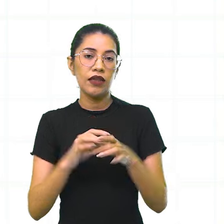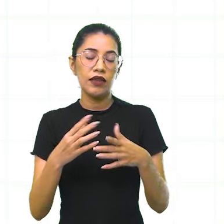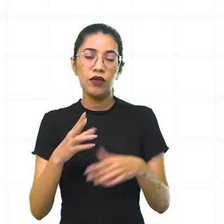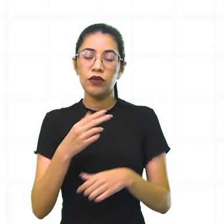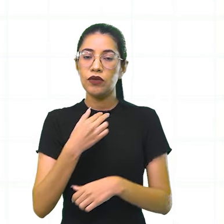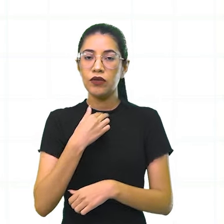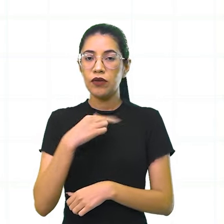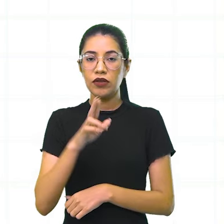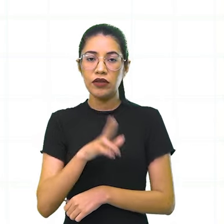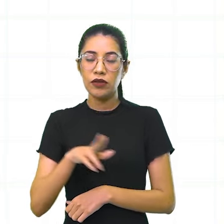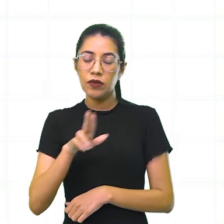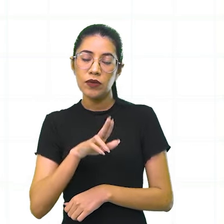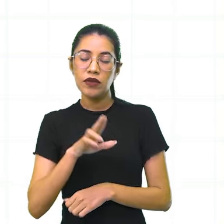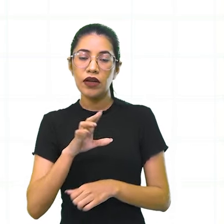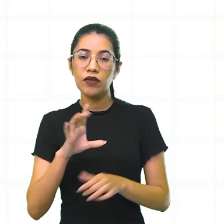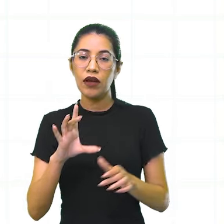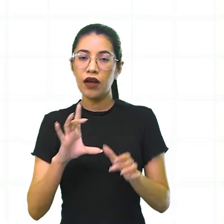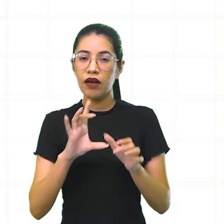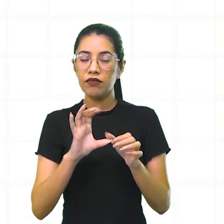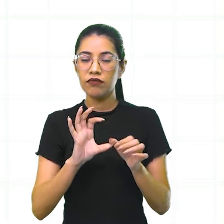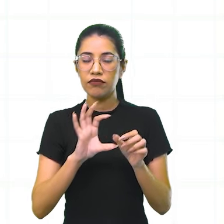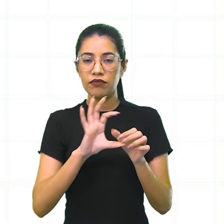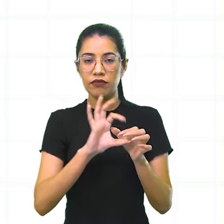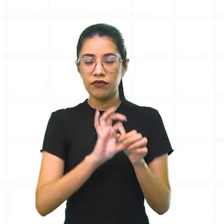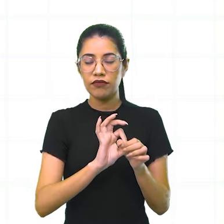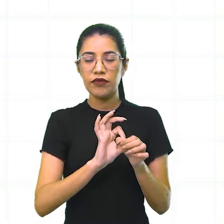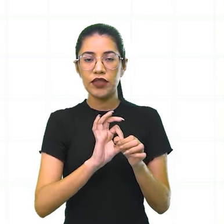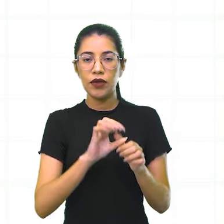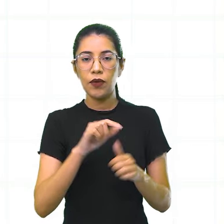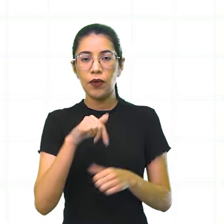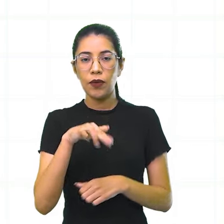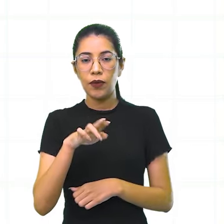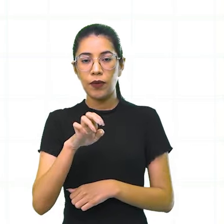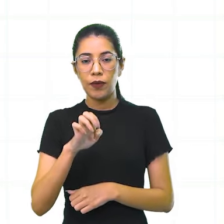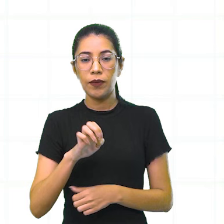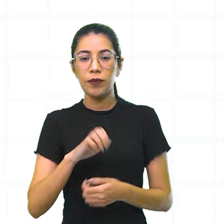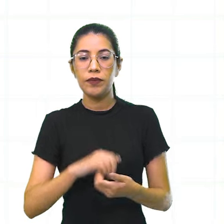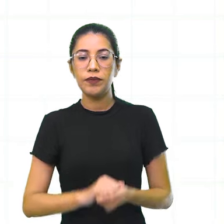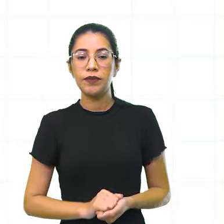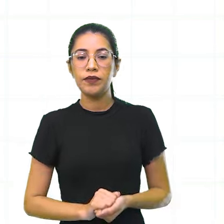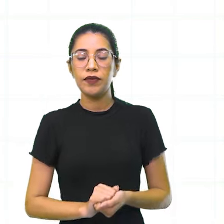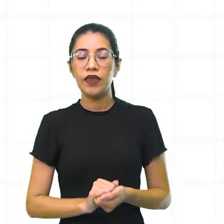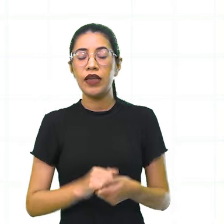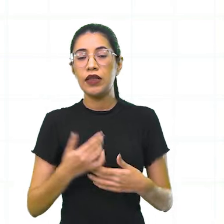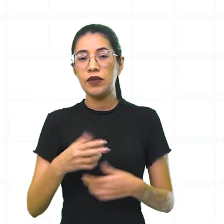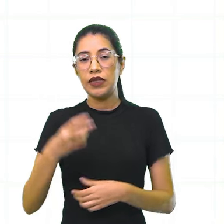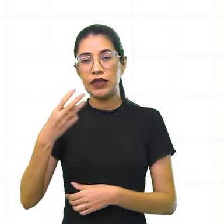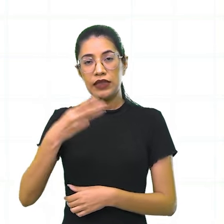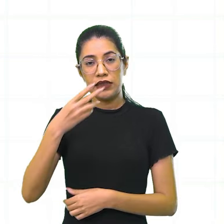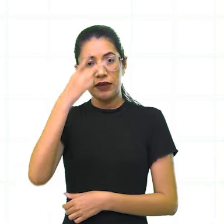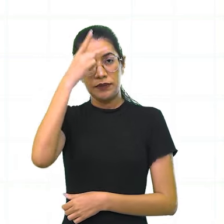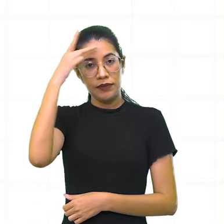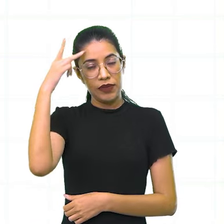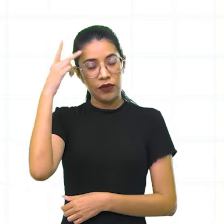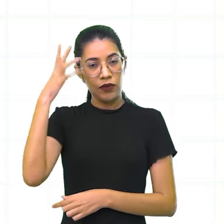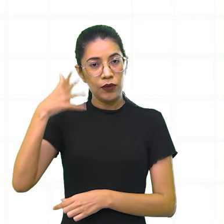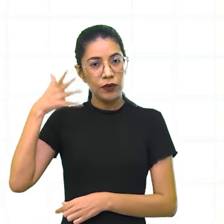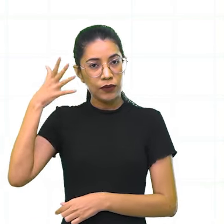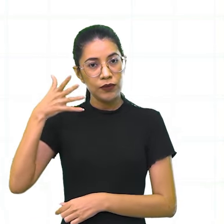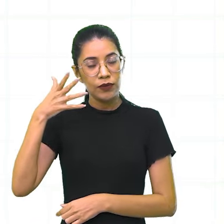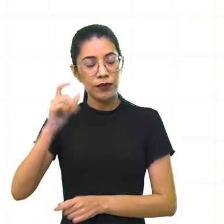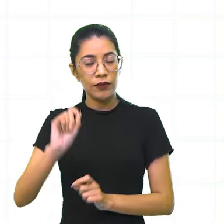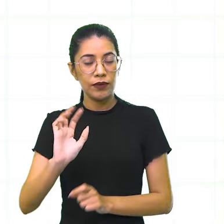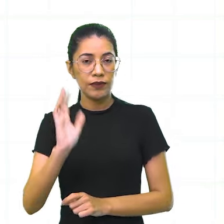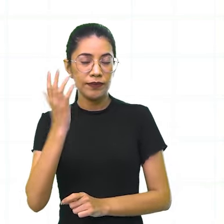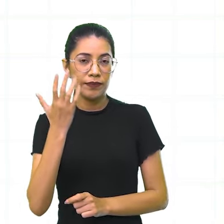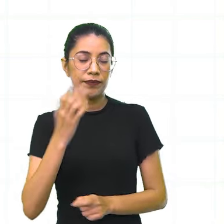marcado através da conjunção que, tá bom? Quando eu digo assim, o discurso é narrado em terceira pessoa, é